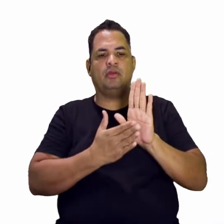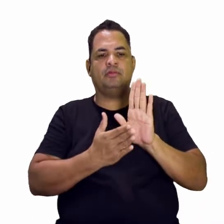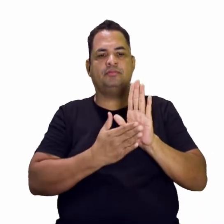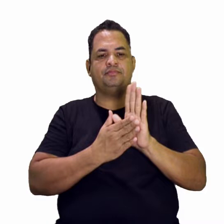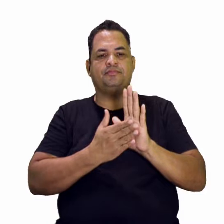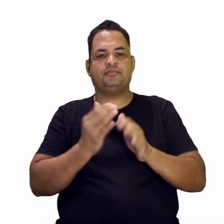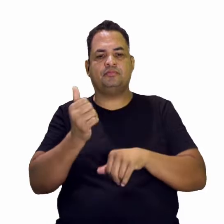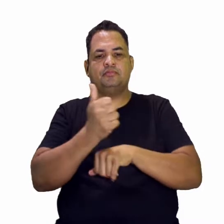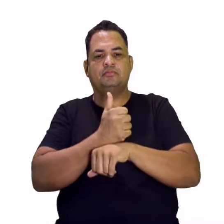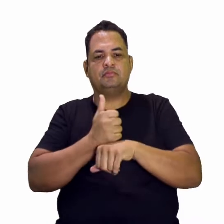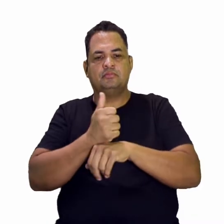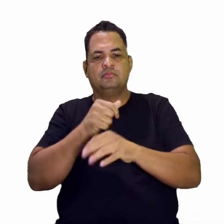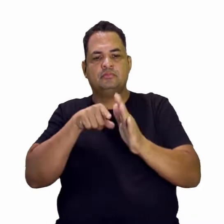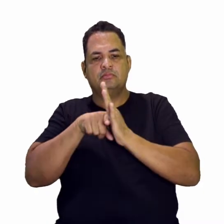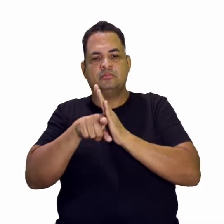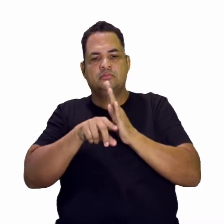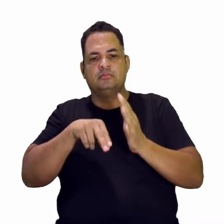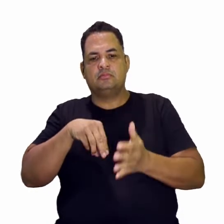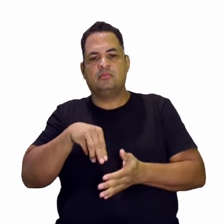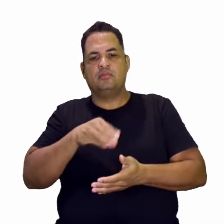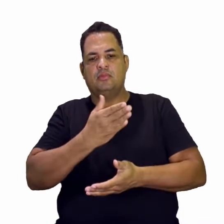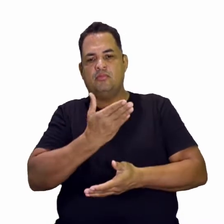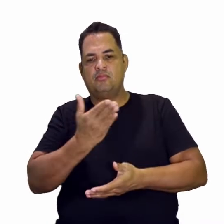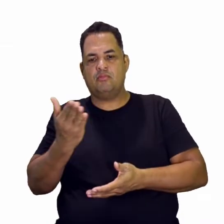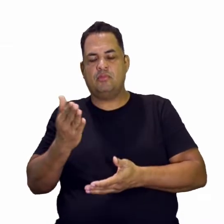pelo pesquisador Whittaker em